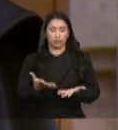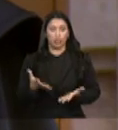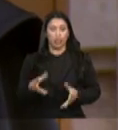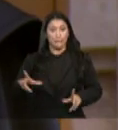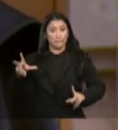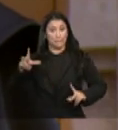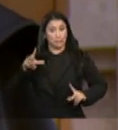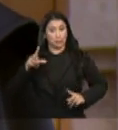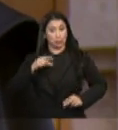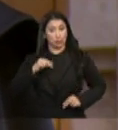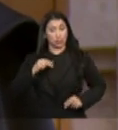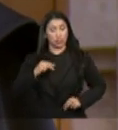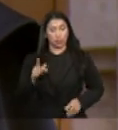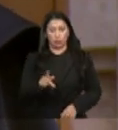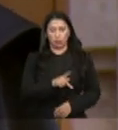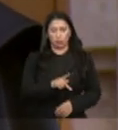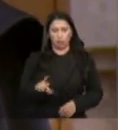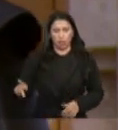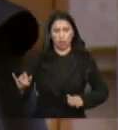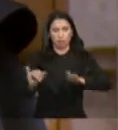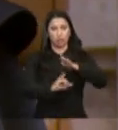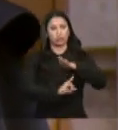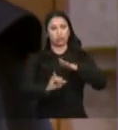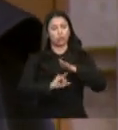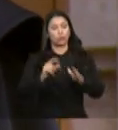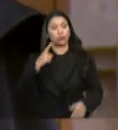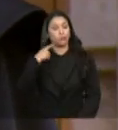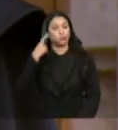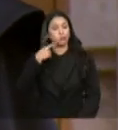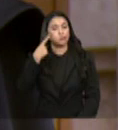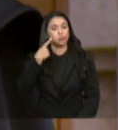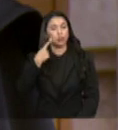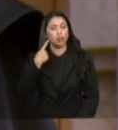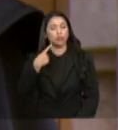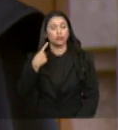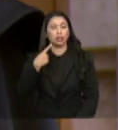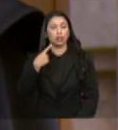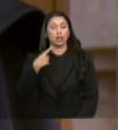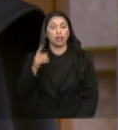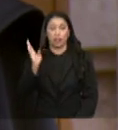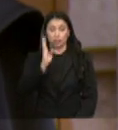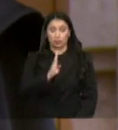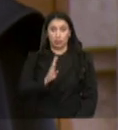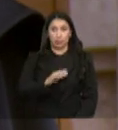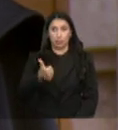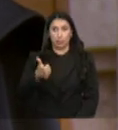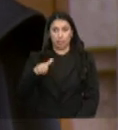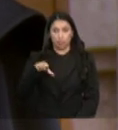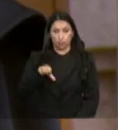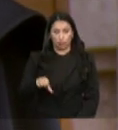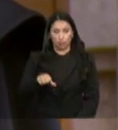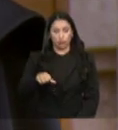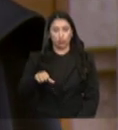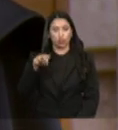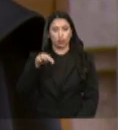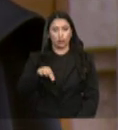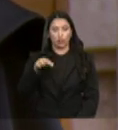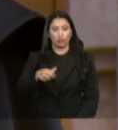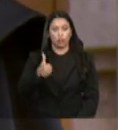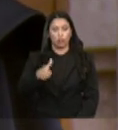como presidente do Instituto dos Advogados brasileiros em 19 de novembro de